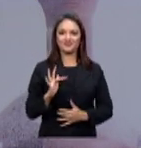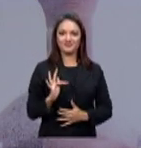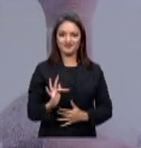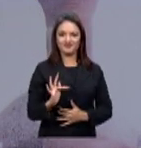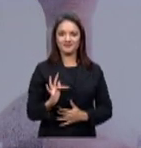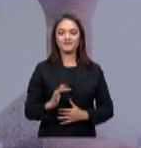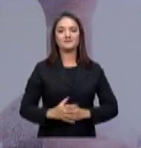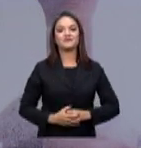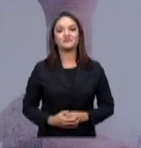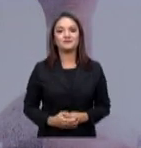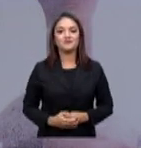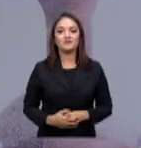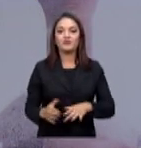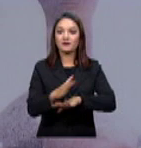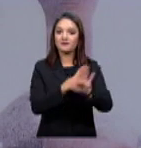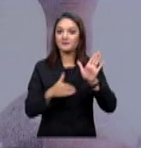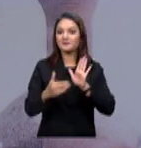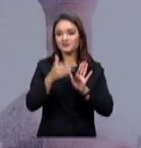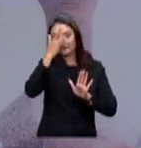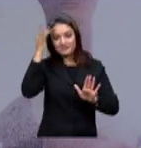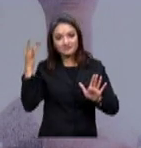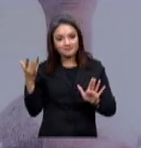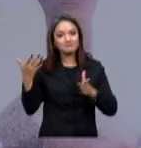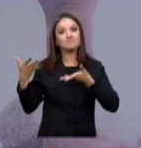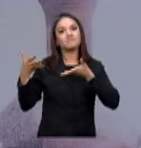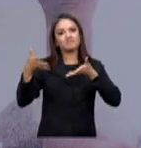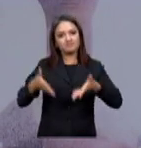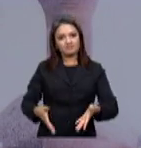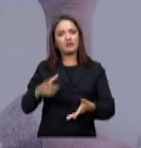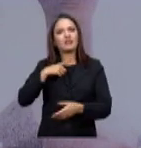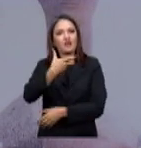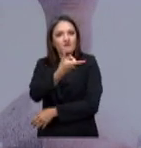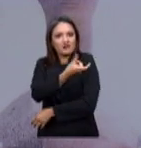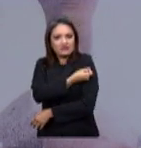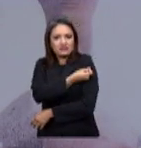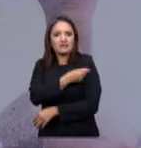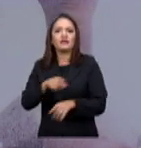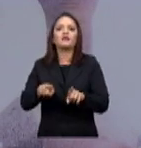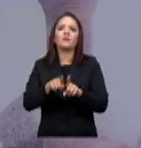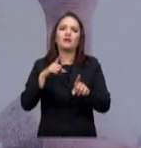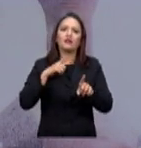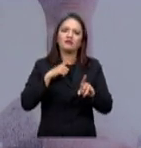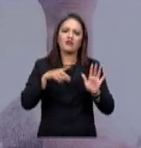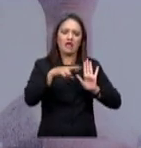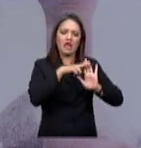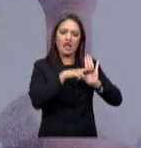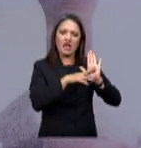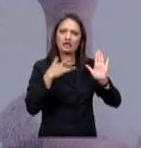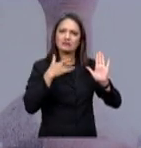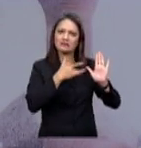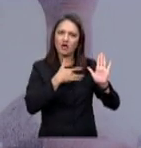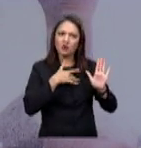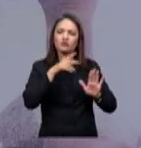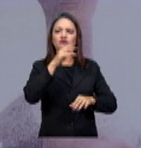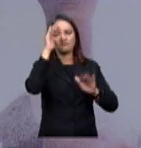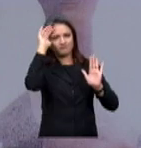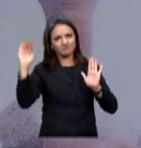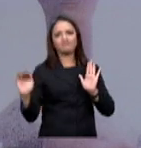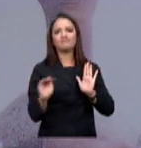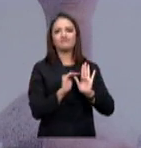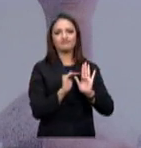Tribunal Federal todo os tempos estão devidamente vacinados e todos os cuidados sanitários foram adotados